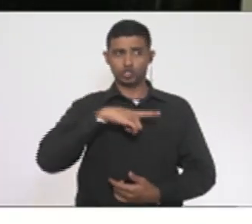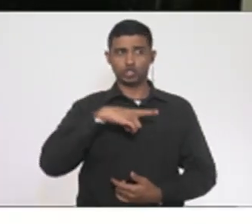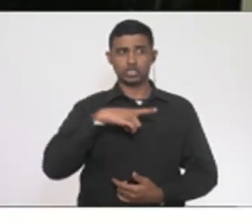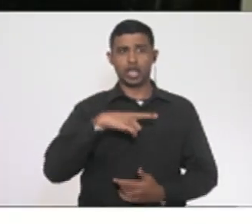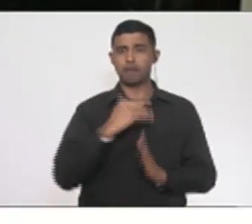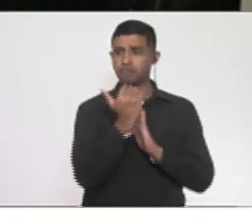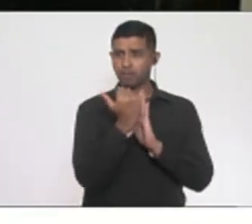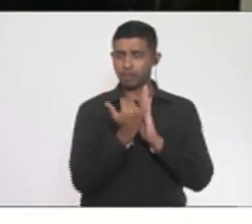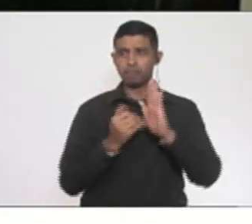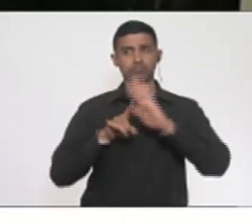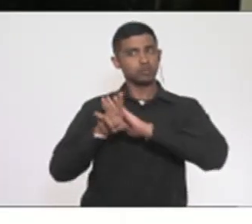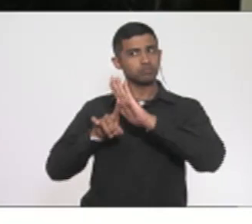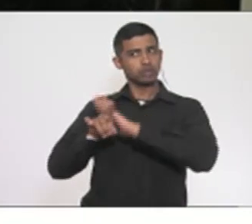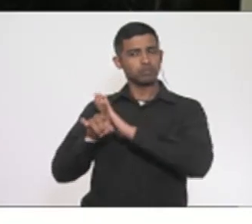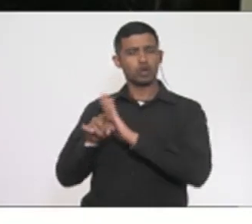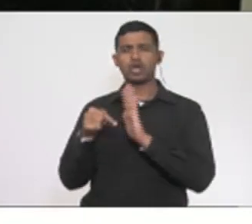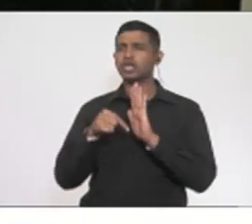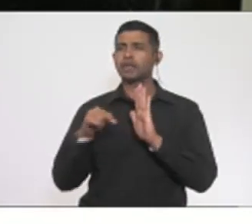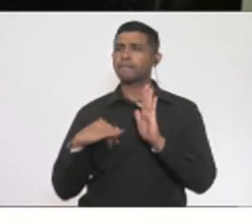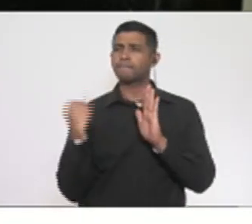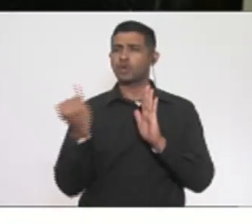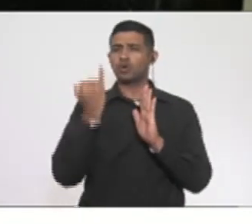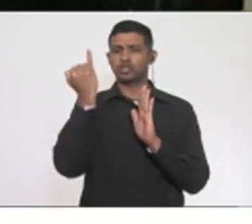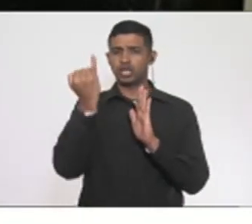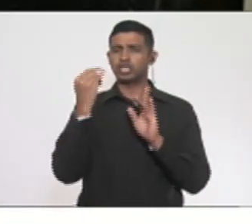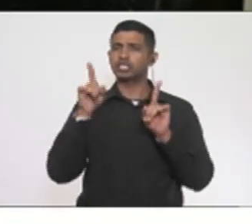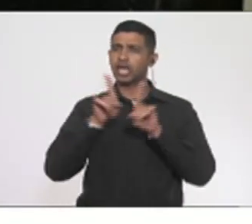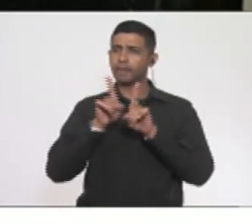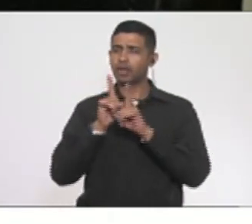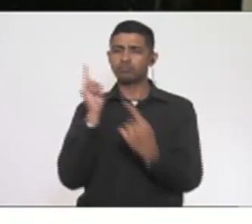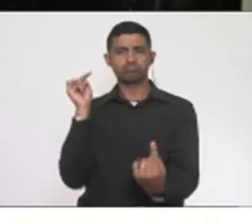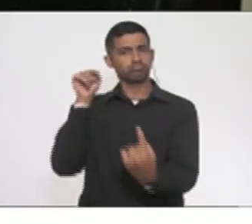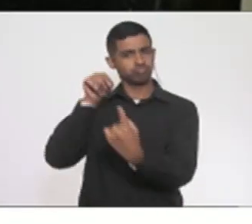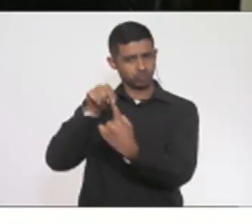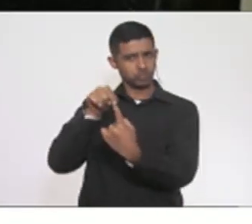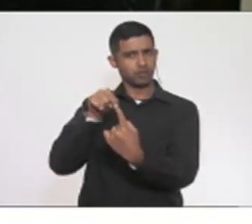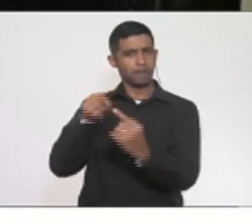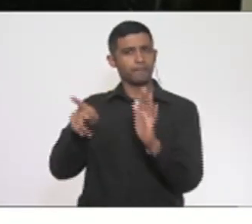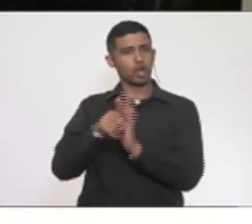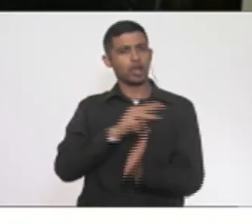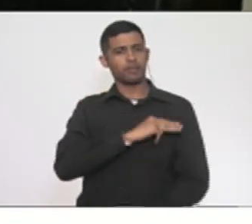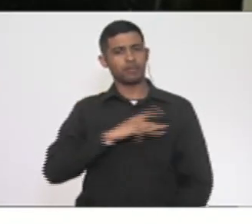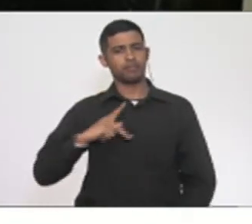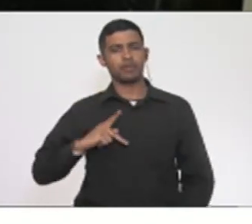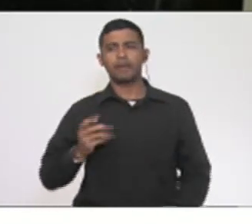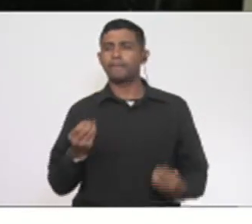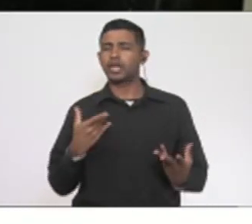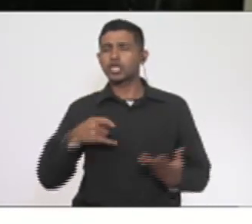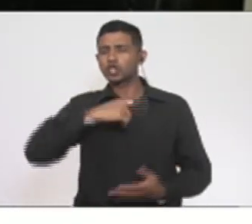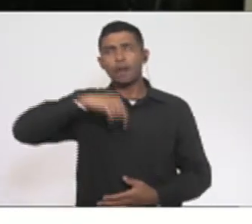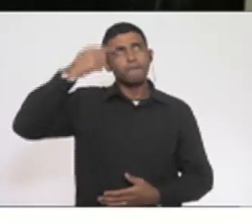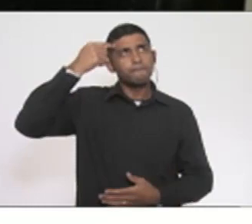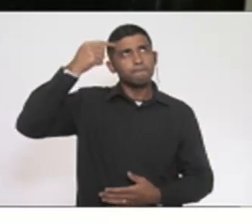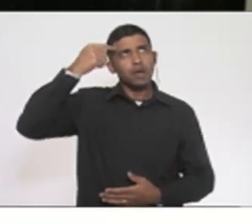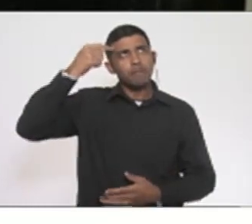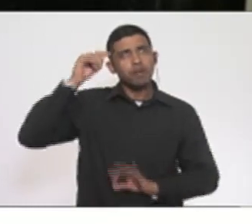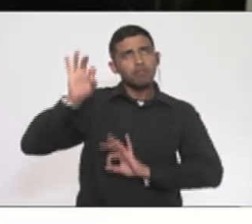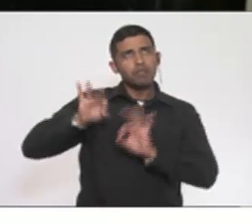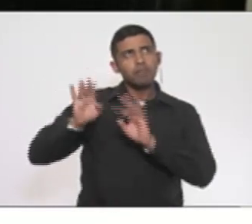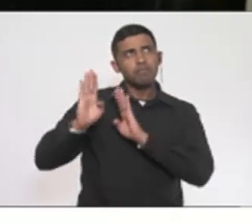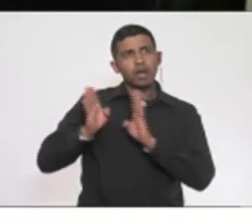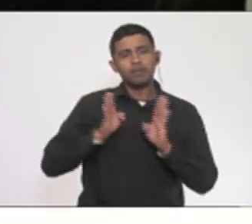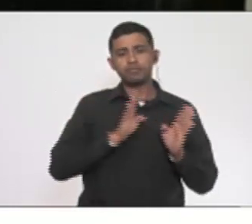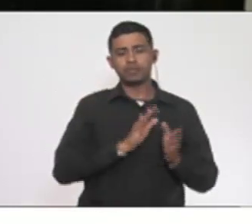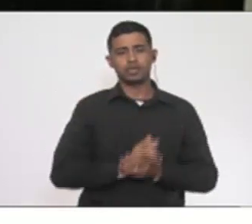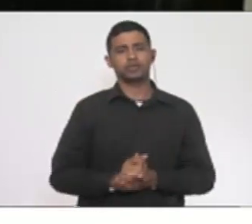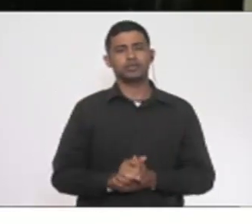que são fundamentais, e no caso específico da ANP, para organizar as ideias. Acaba que a CPI está